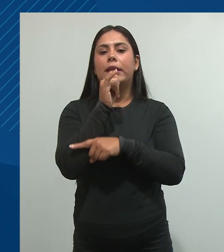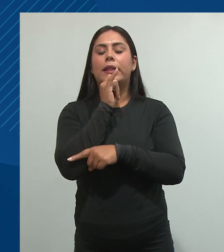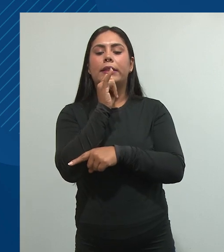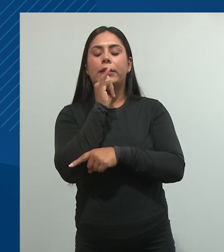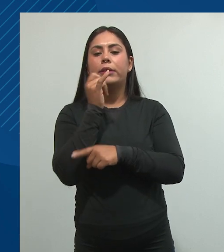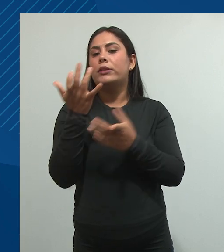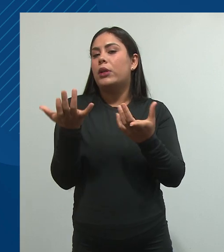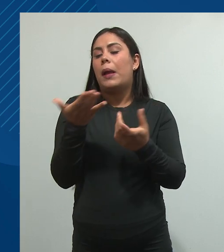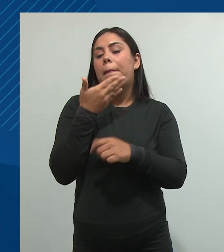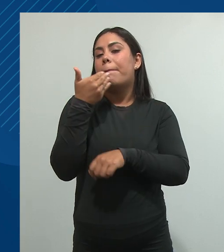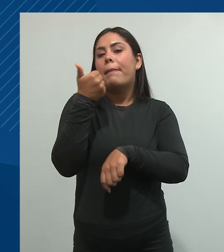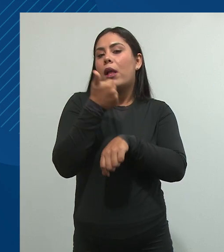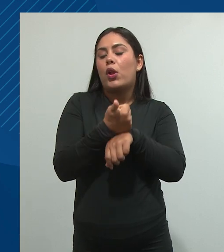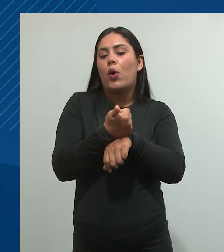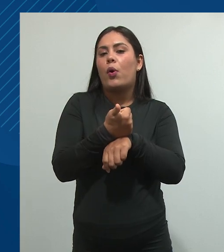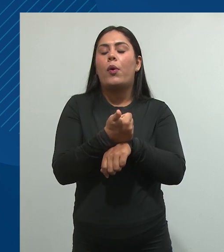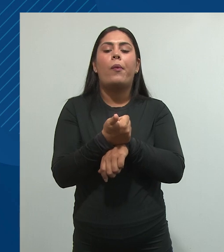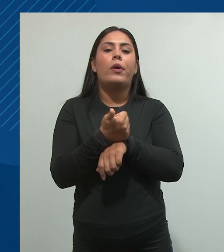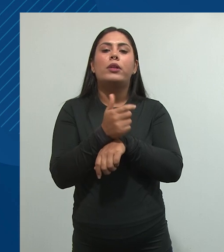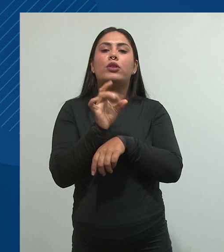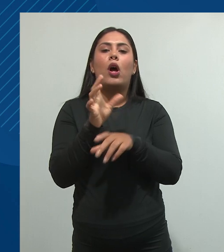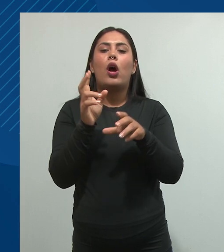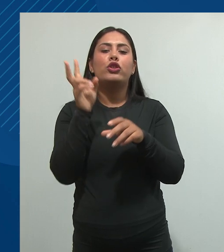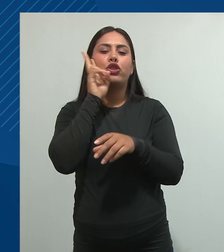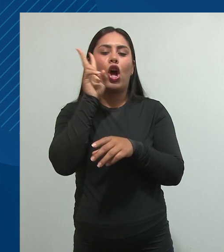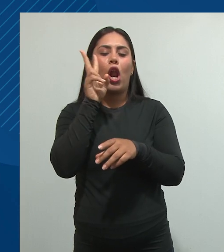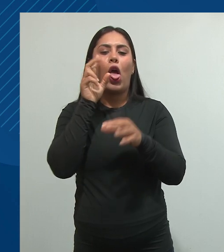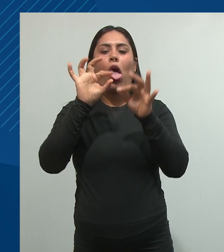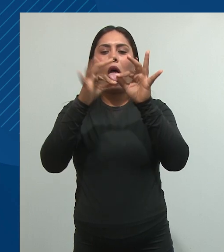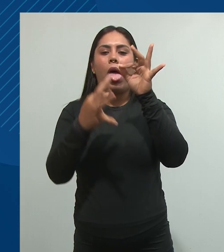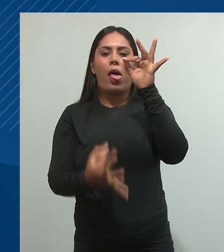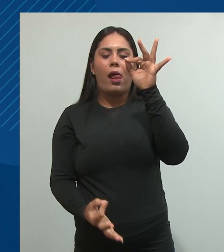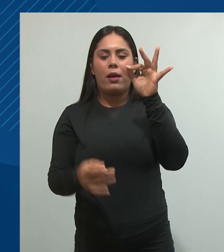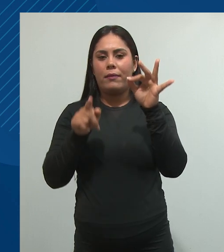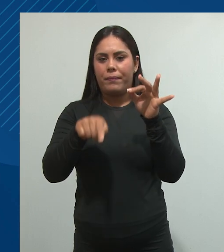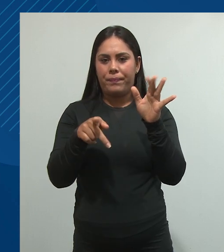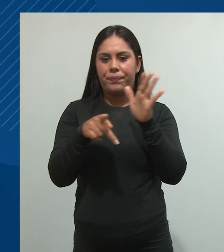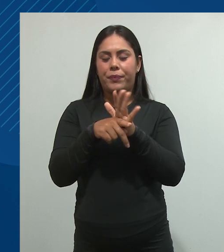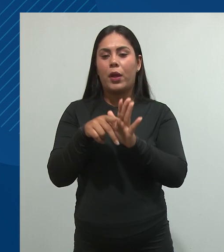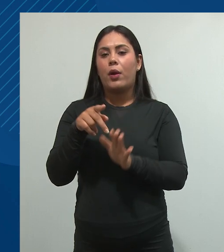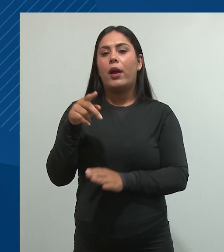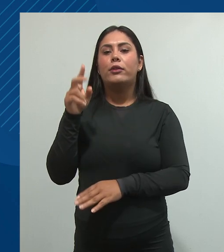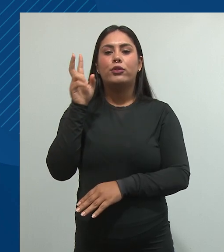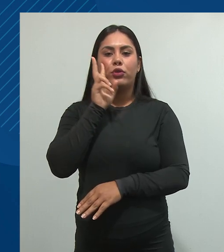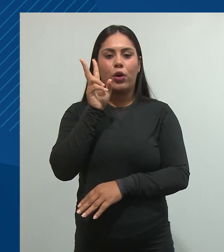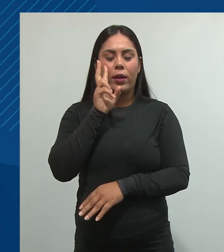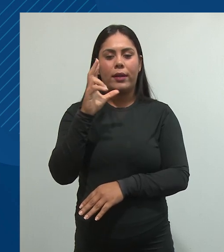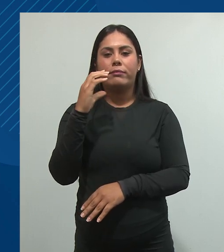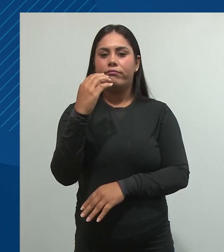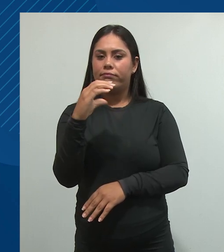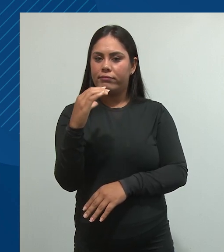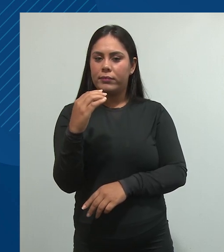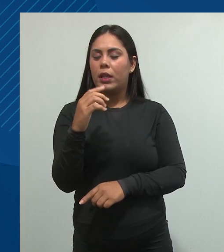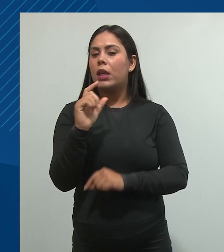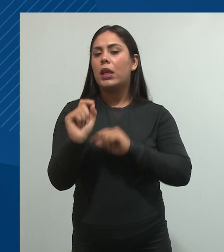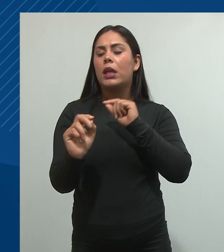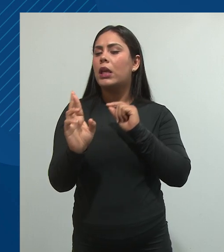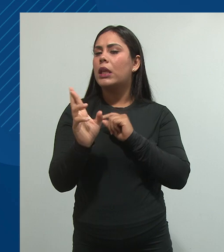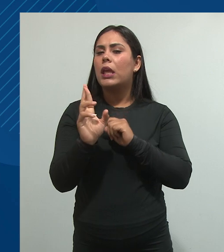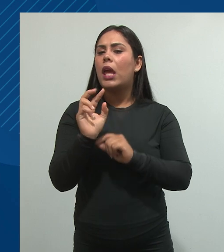quem definiu melhor, né, assim, para a gente não fazer um histórico muito longo no campo da história das ciências, mas assim, quem